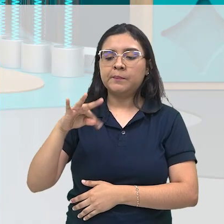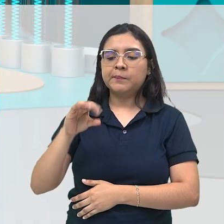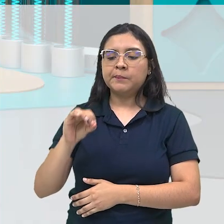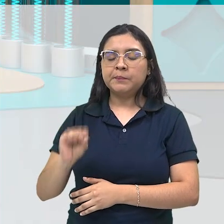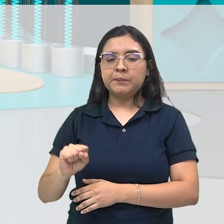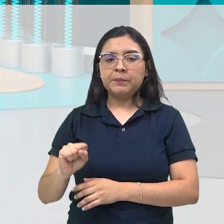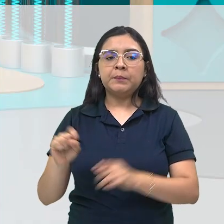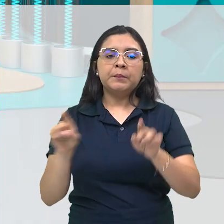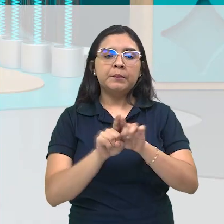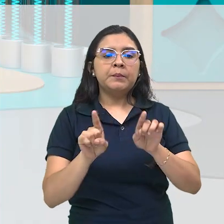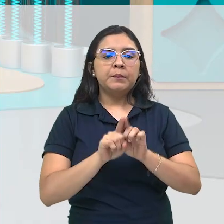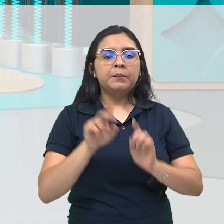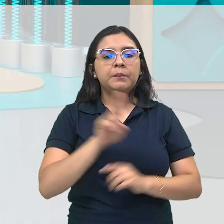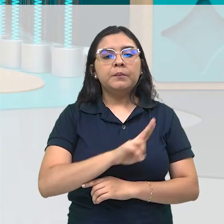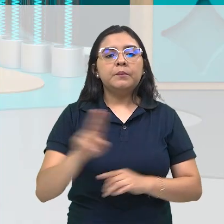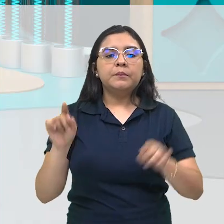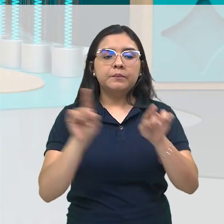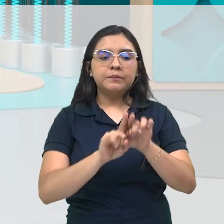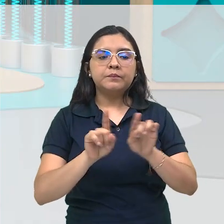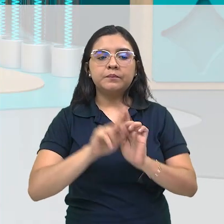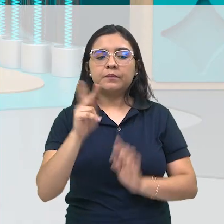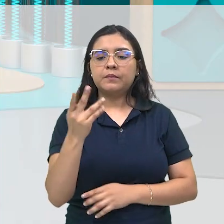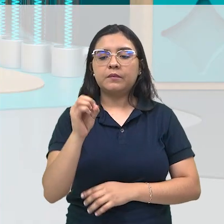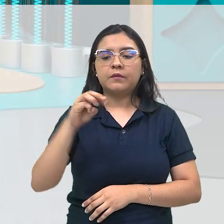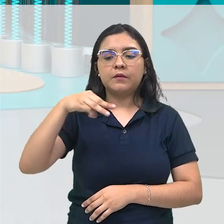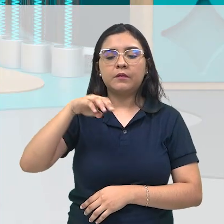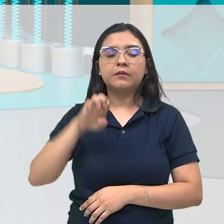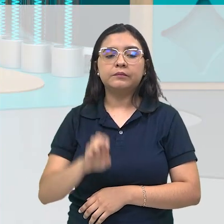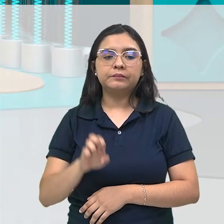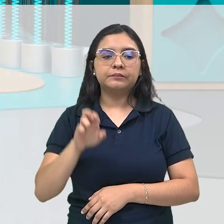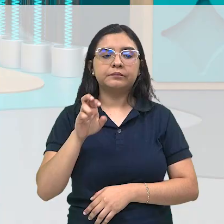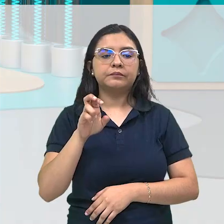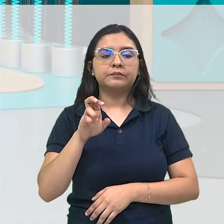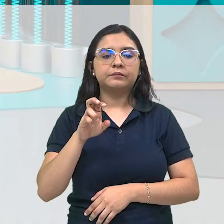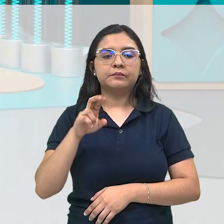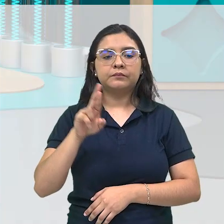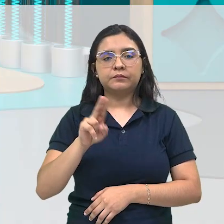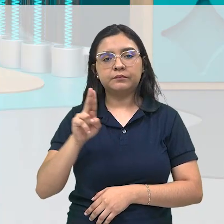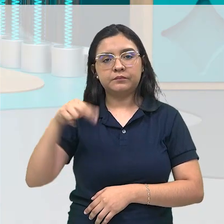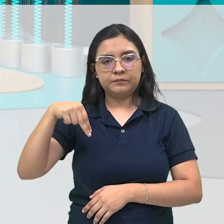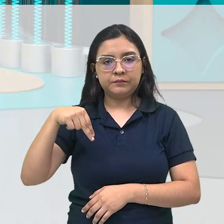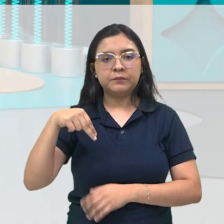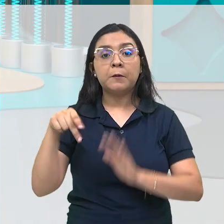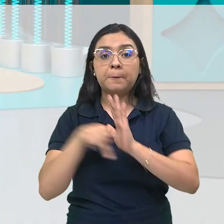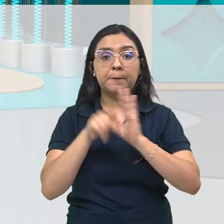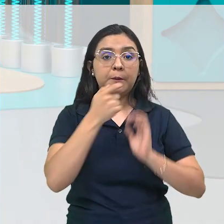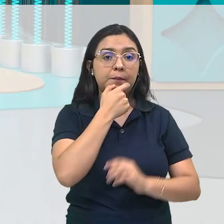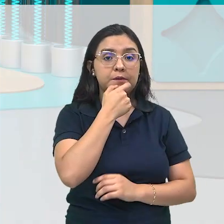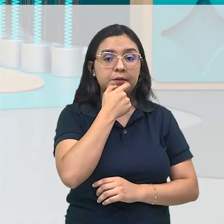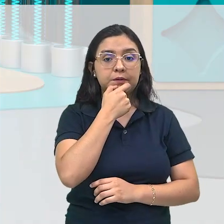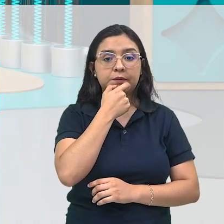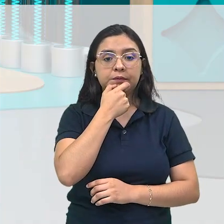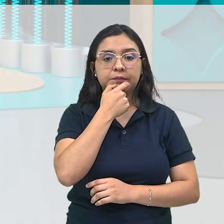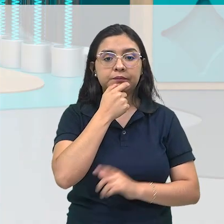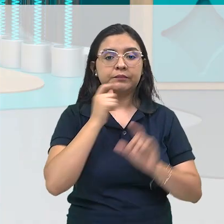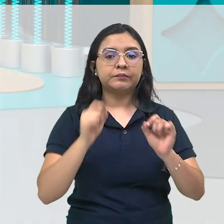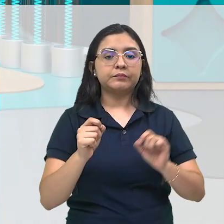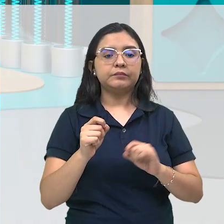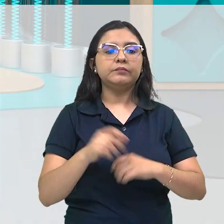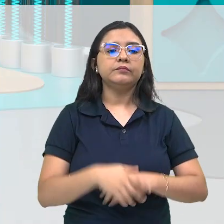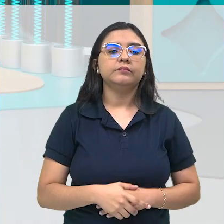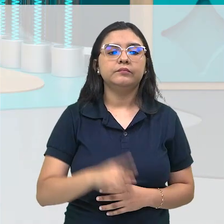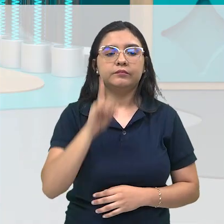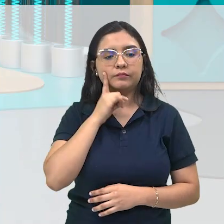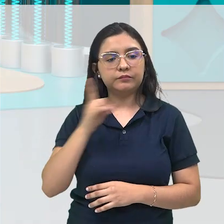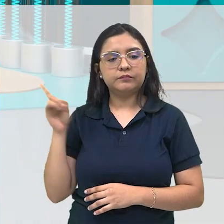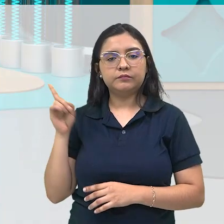movimento é chamado de home run, tá bom? Na língua inglesa, home run, né? A gente pode ler home run,